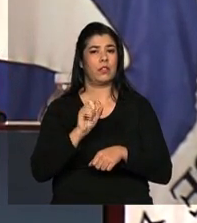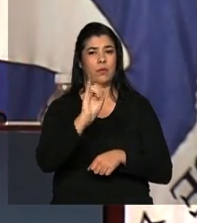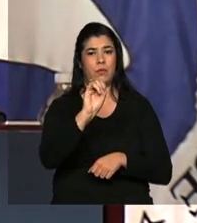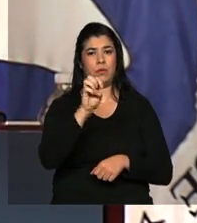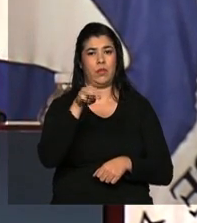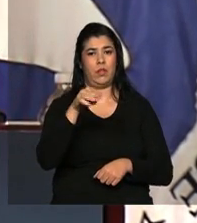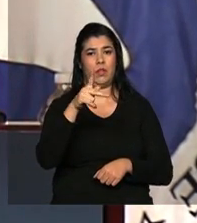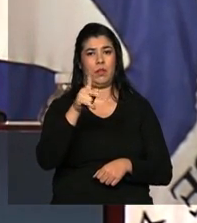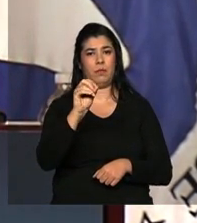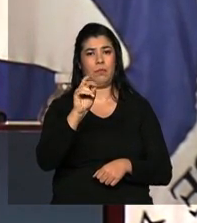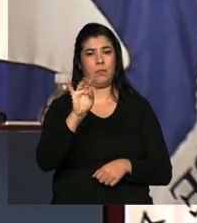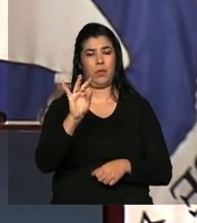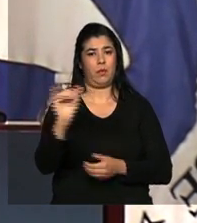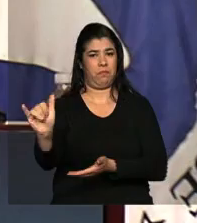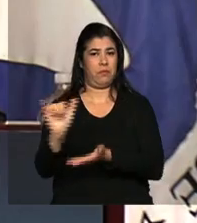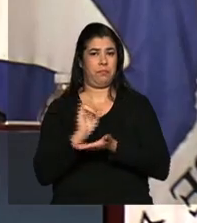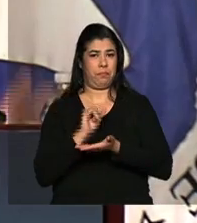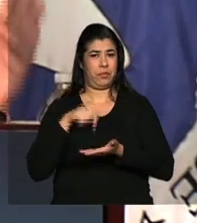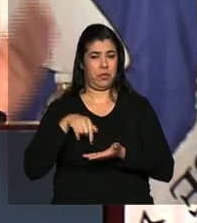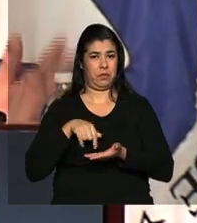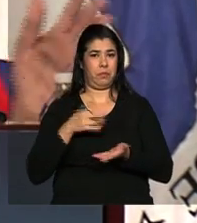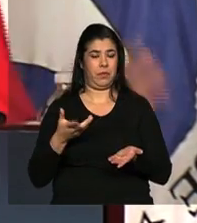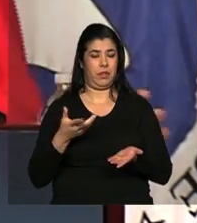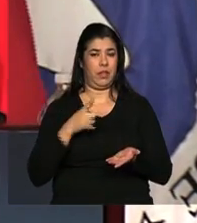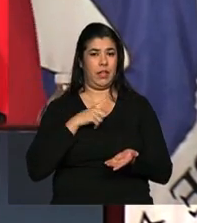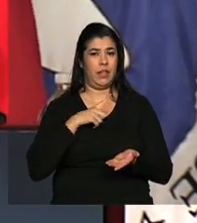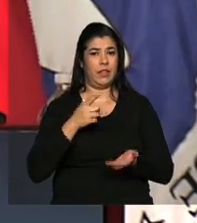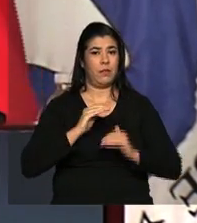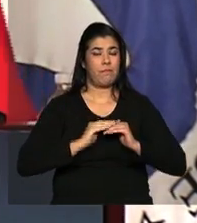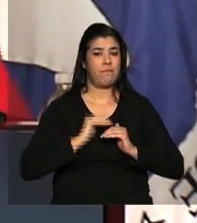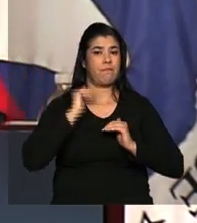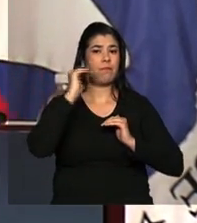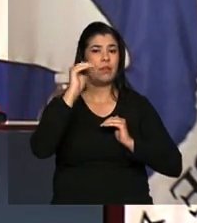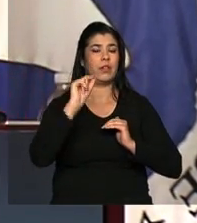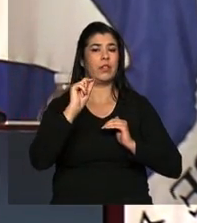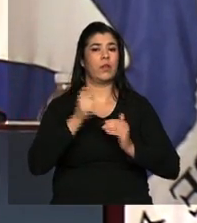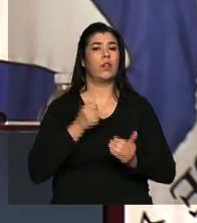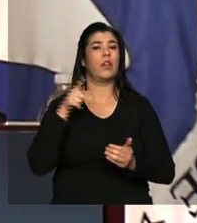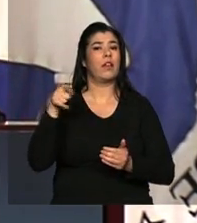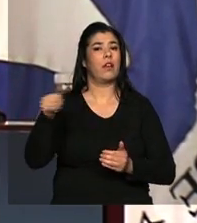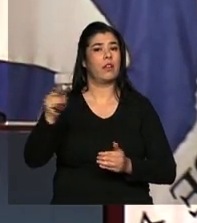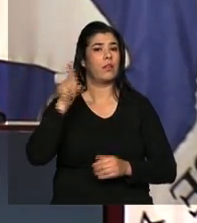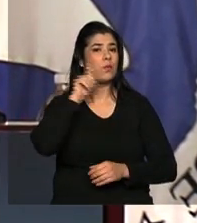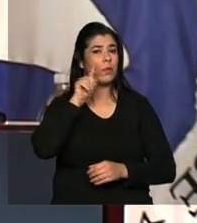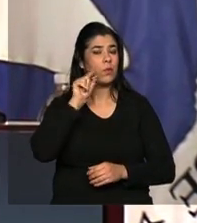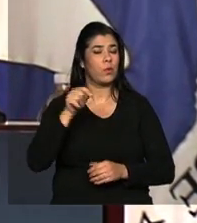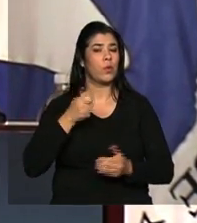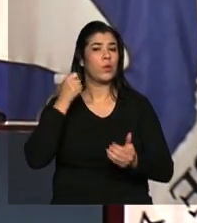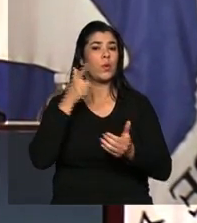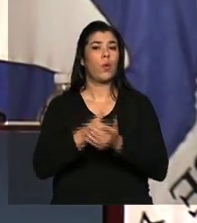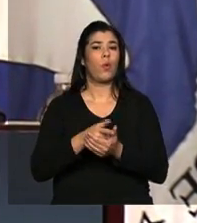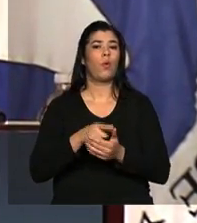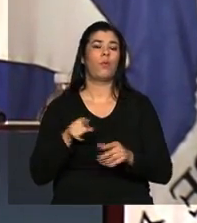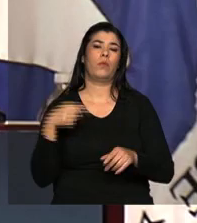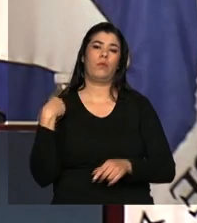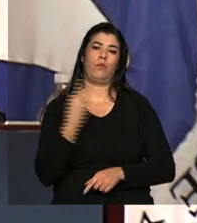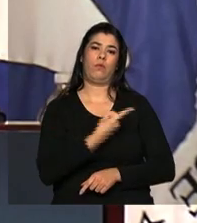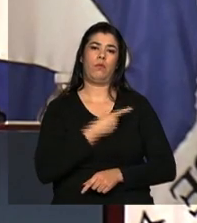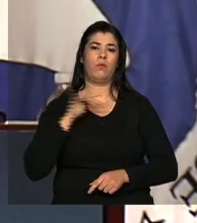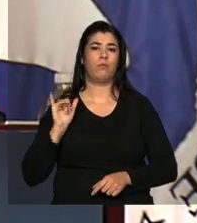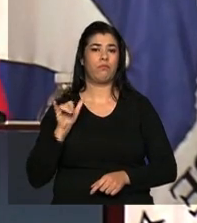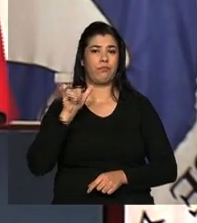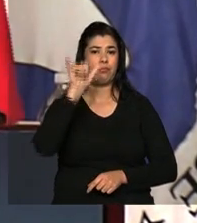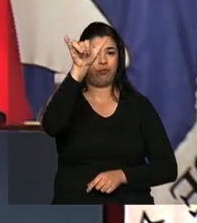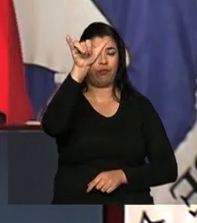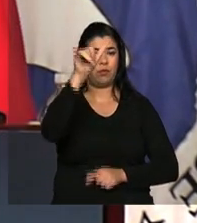Unidos, que são os maiores, por sua vez, compradores de aviões brasileiros.